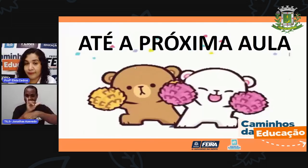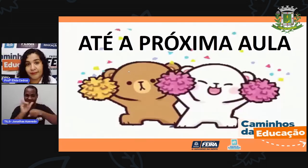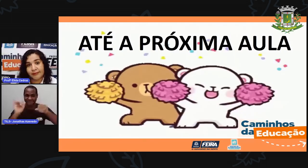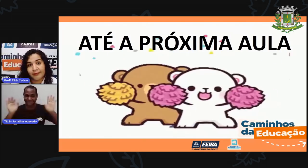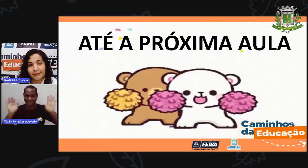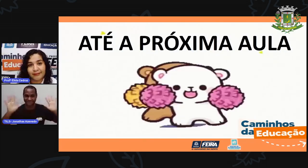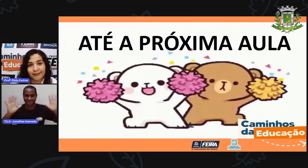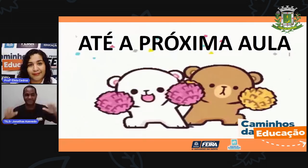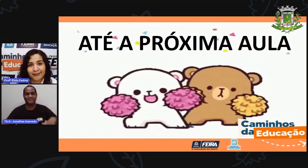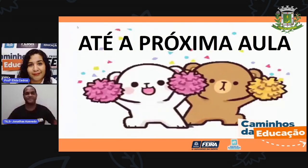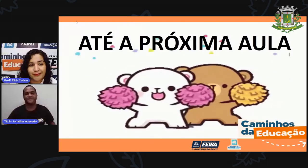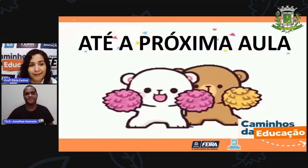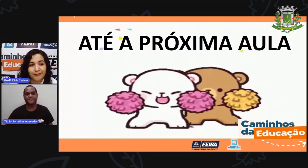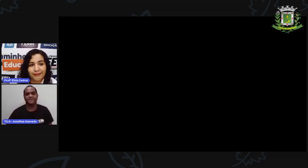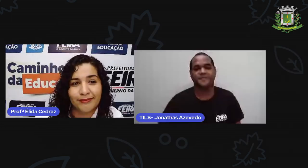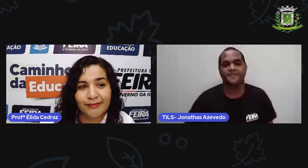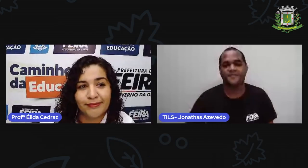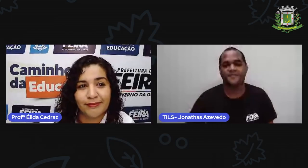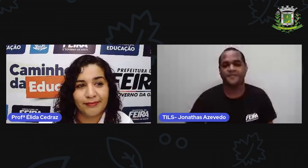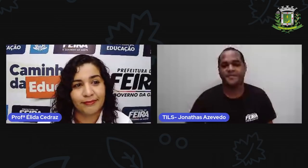até a próxima aula aqui no E ó, beijo até